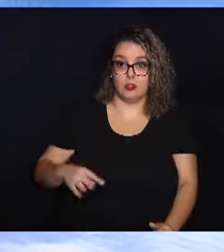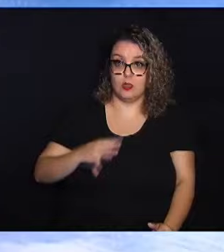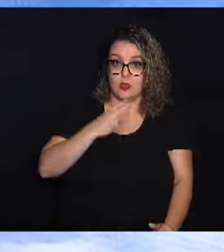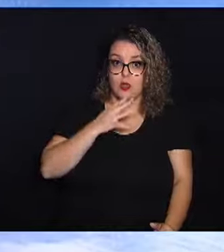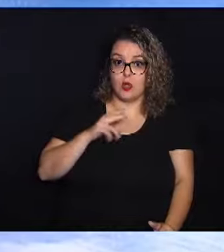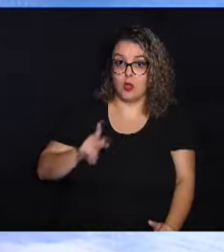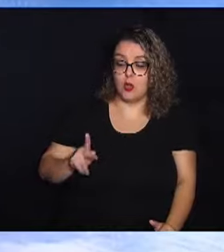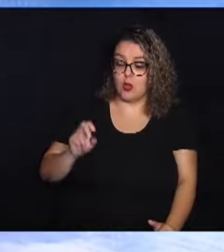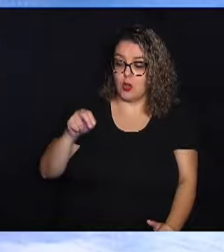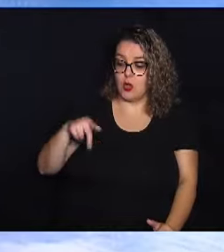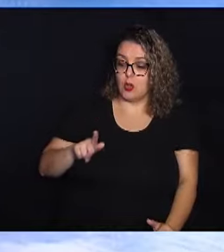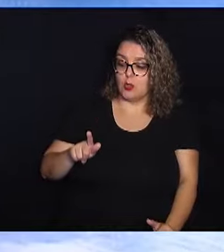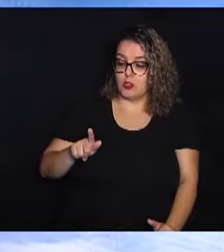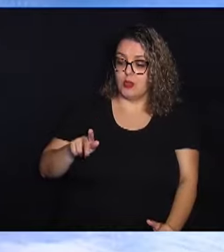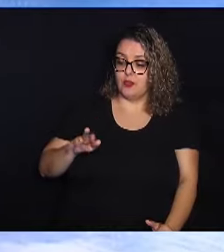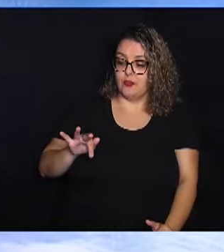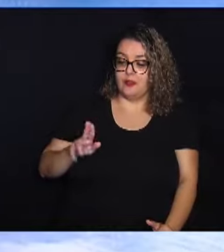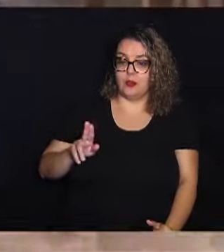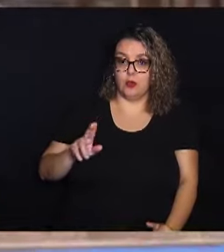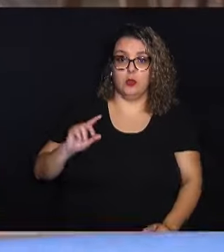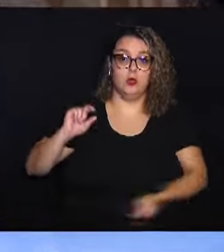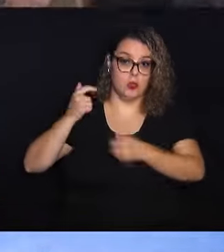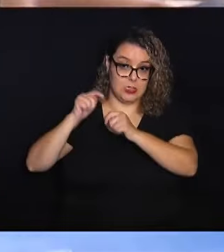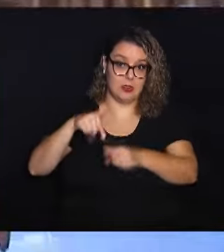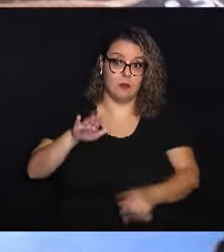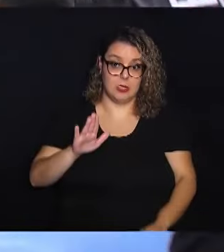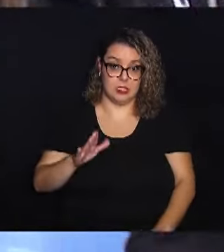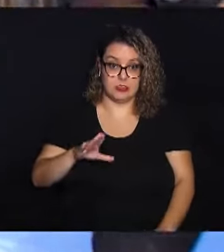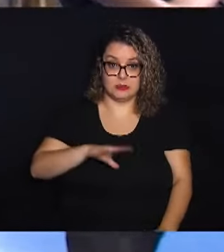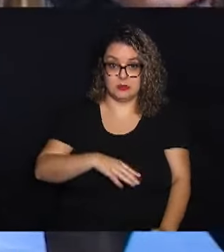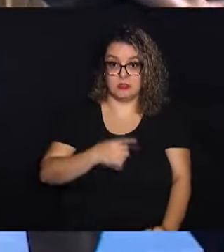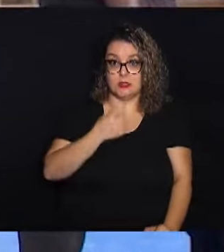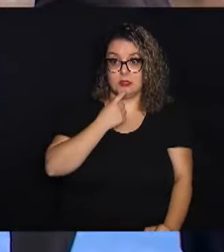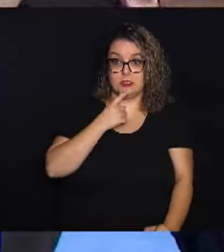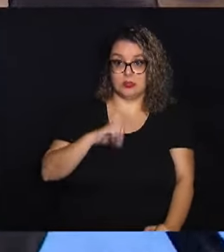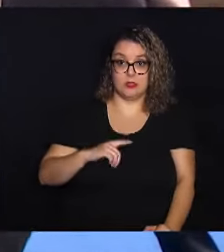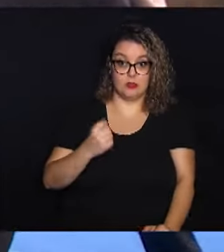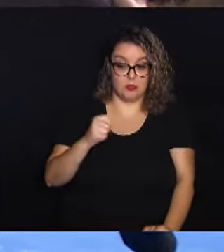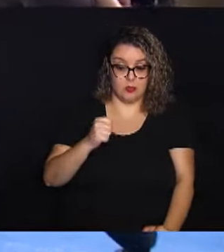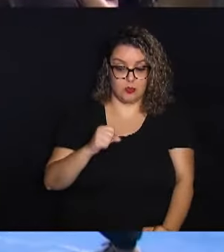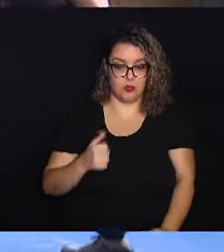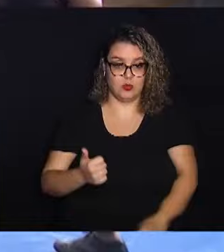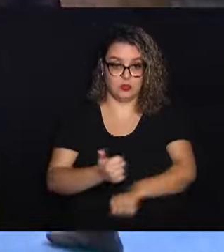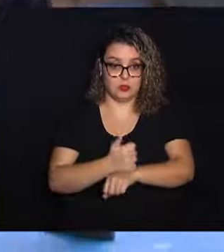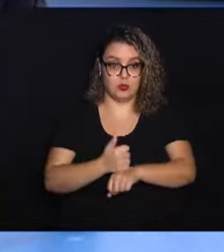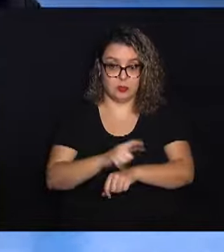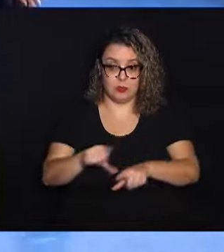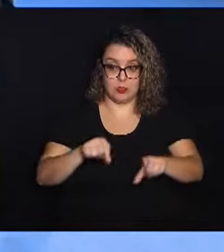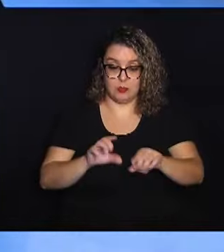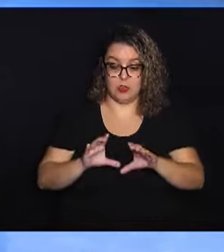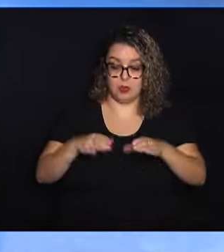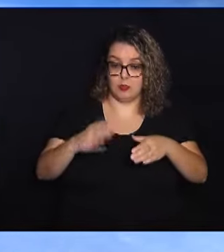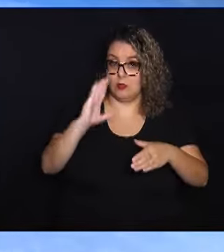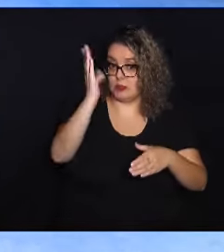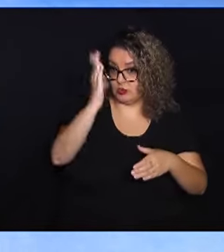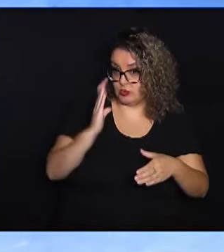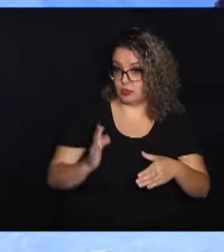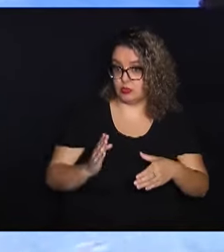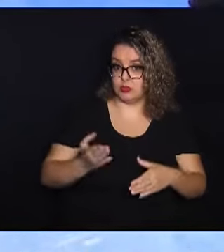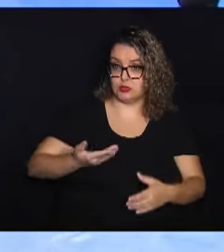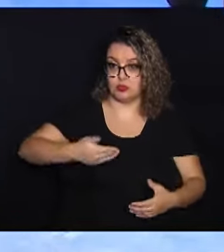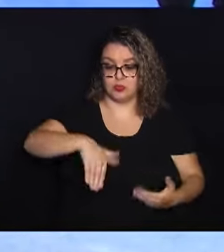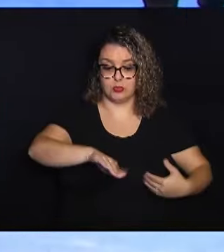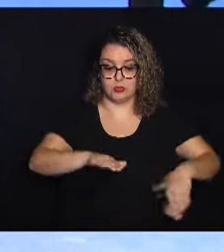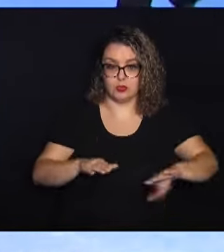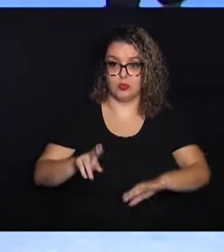fu e é uma das mais tradicionais e Campinas teve oito atletas selecionados pela Confederação Brasileira de